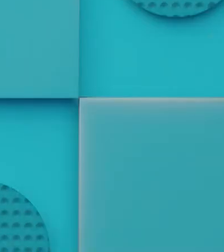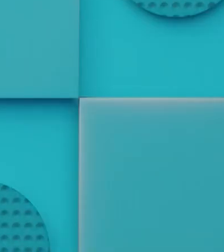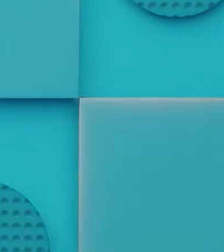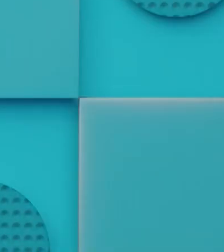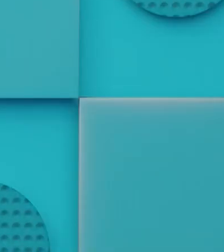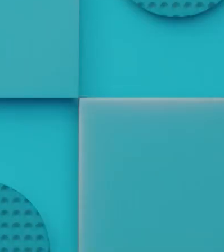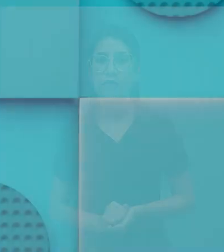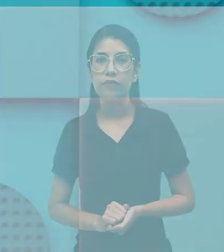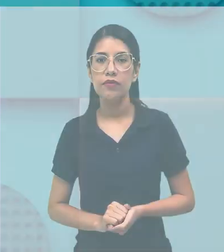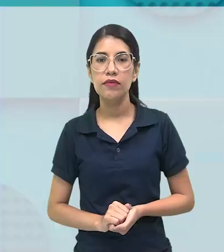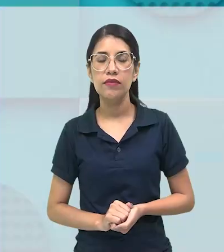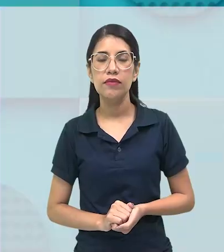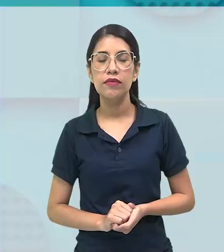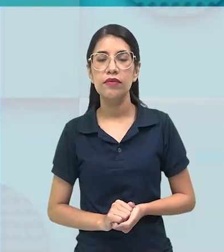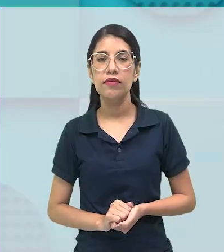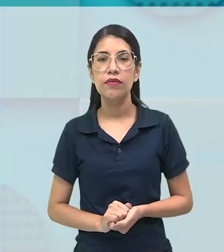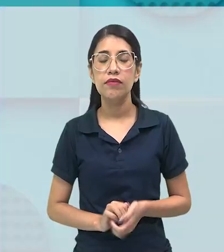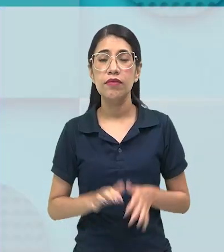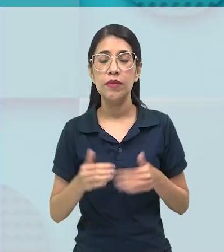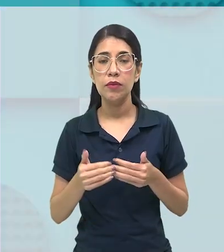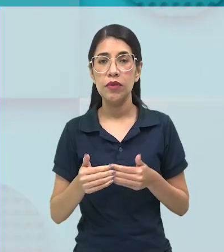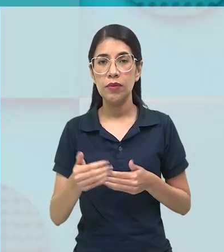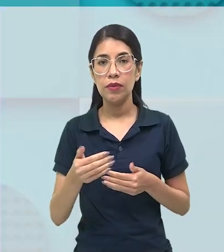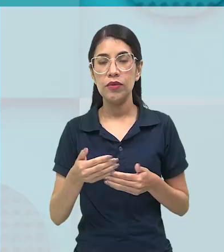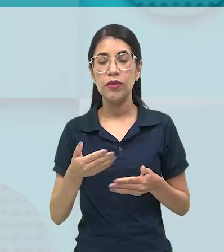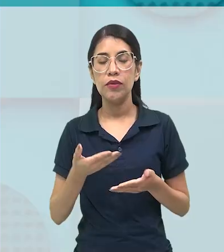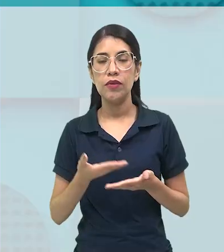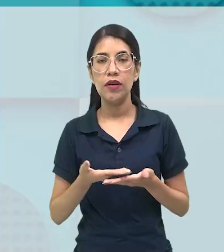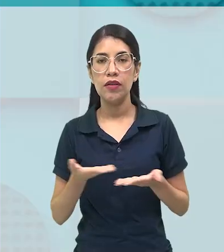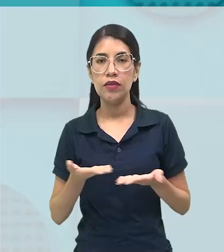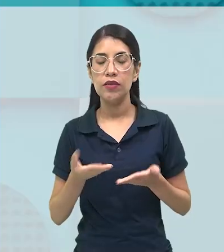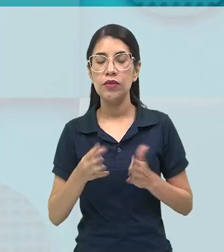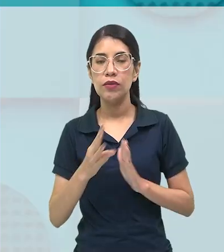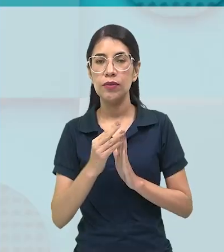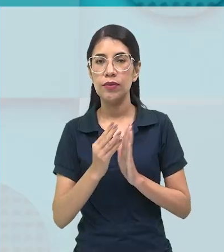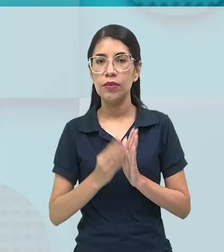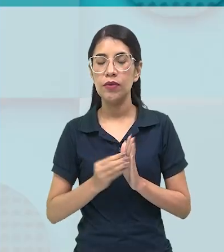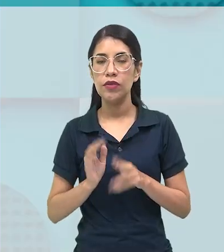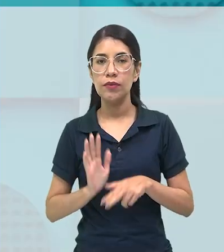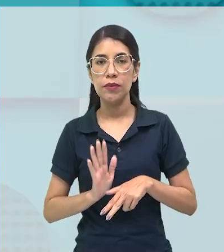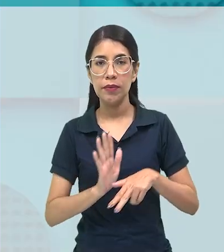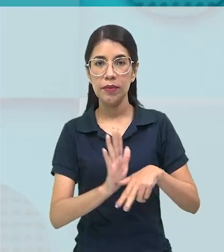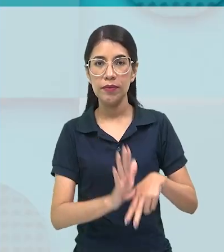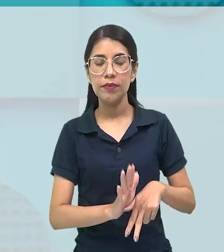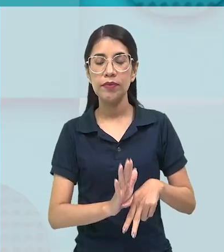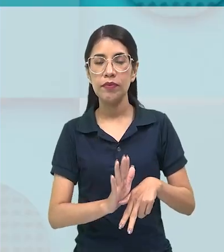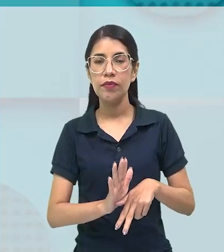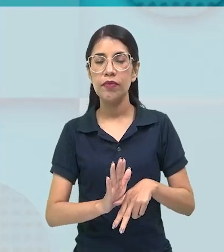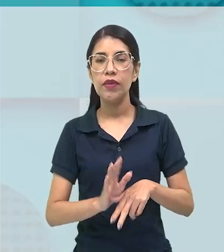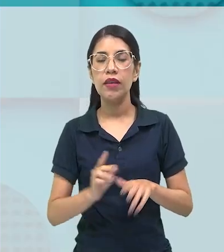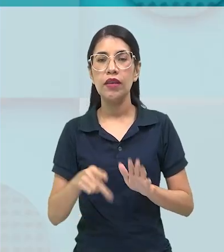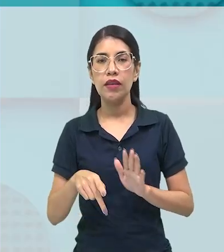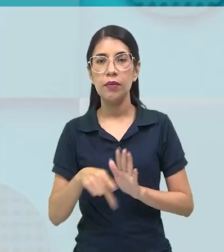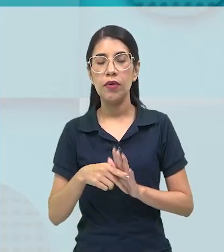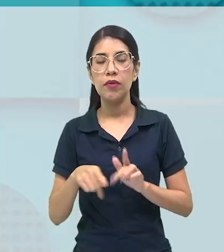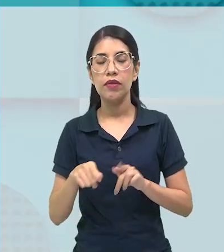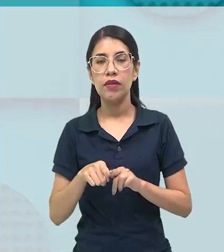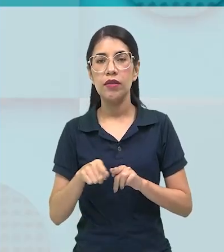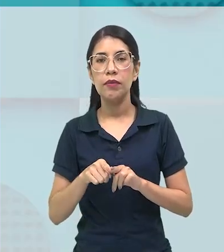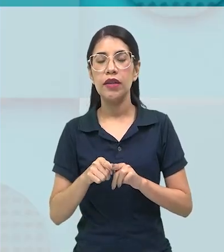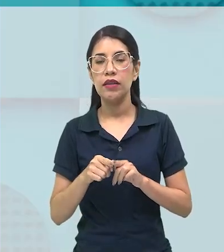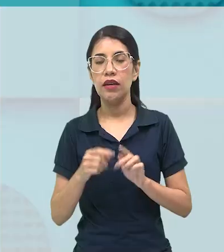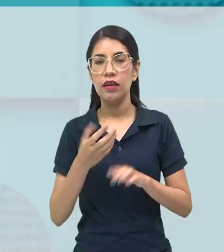Muito bem, gente. Então, dando continuidade ao nosso conteúdo sobre primeiros socorros, né, que fazem parte dessa grade